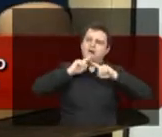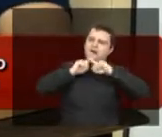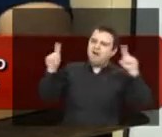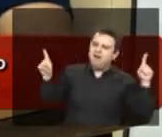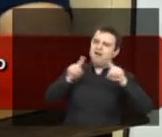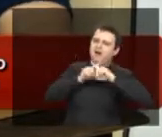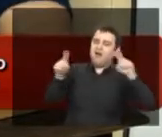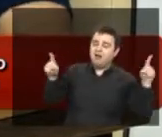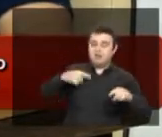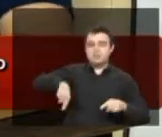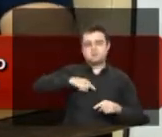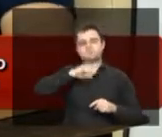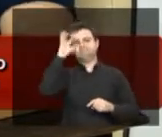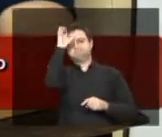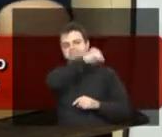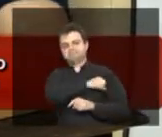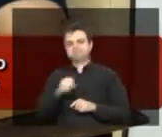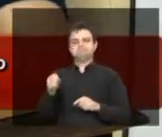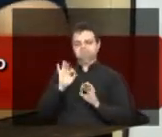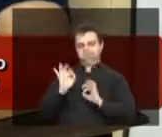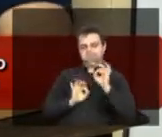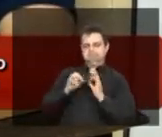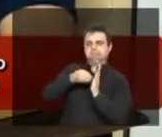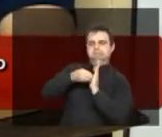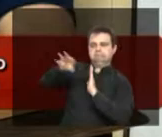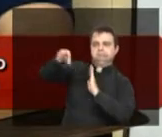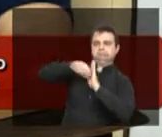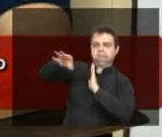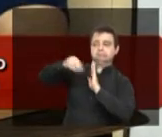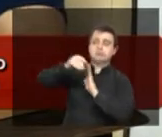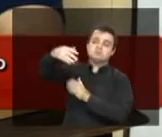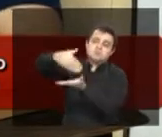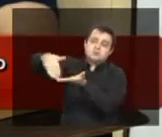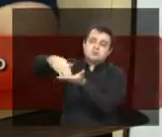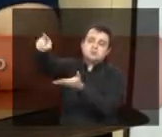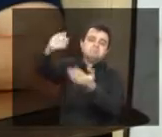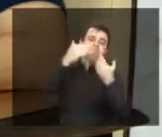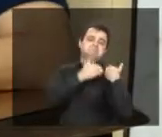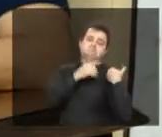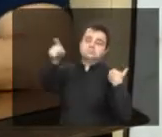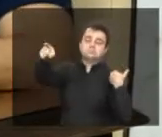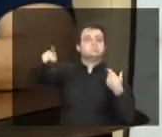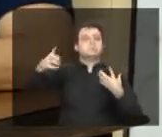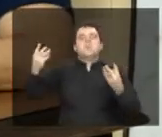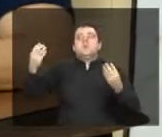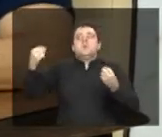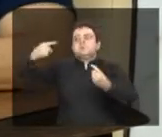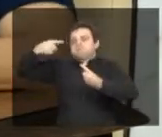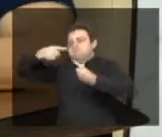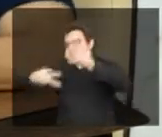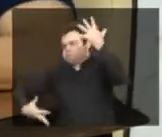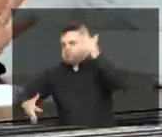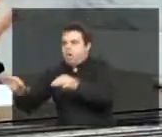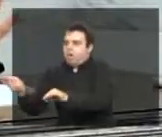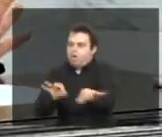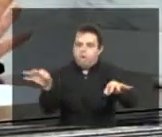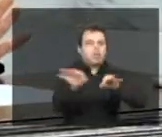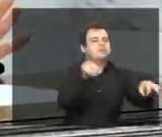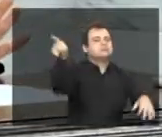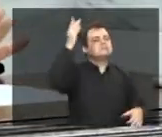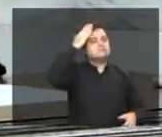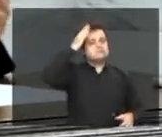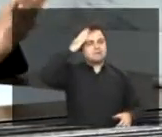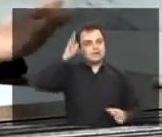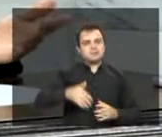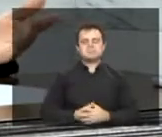a gente faz as indicações, só que depende das secretarias, porque a demanda deles é muito grande, né? É grande. É até importante a